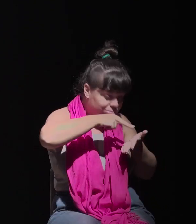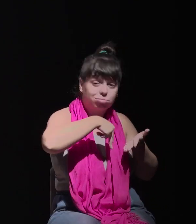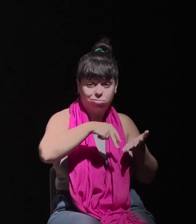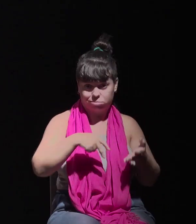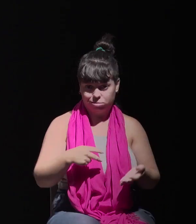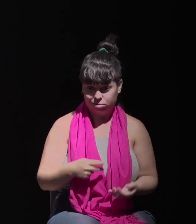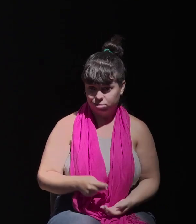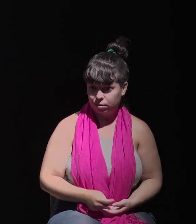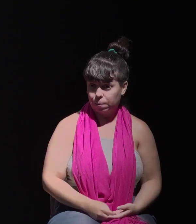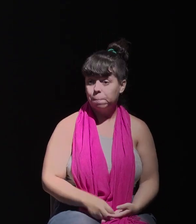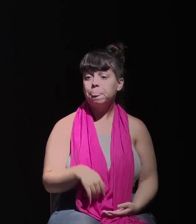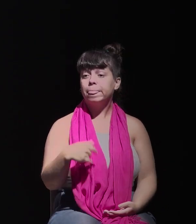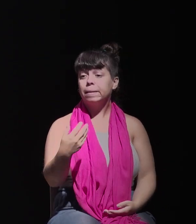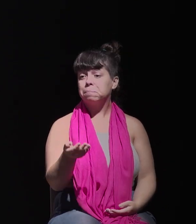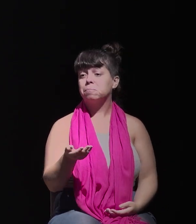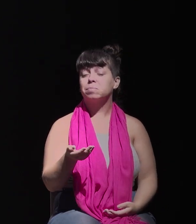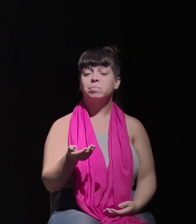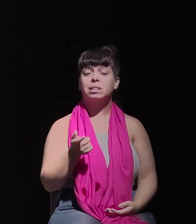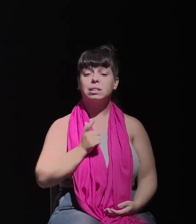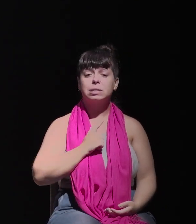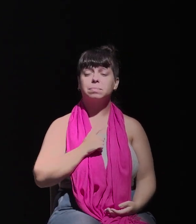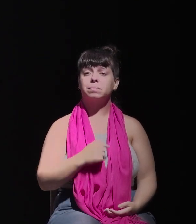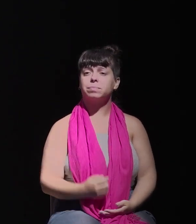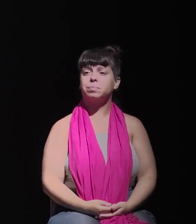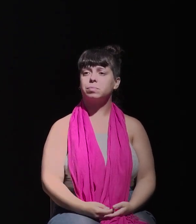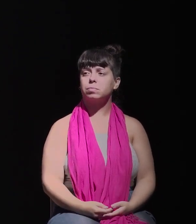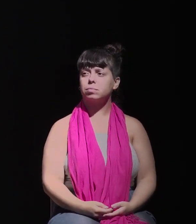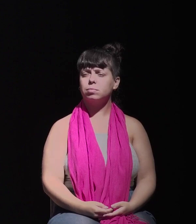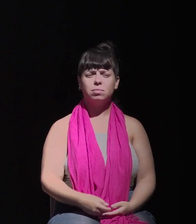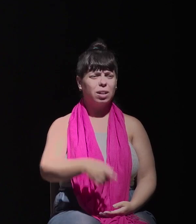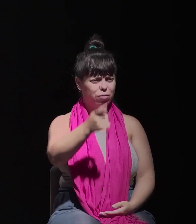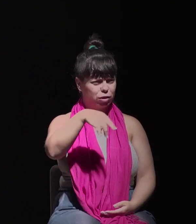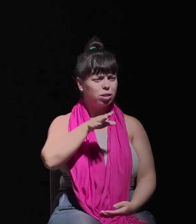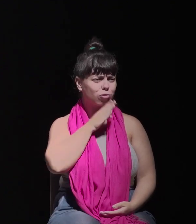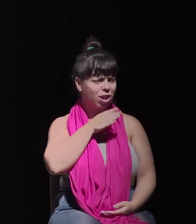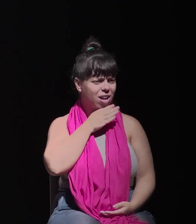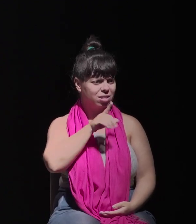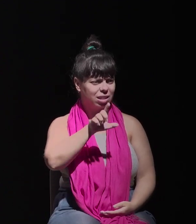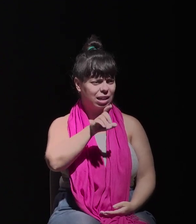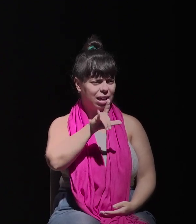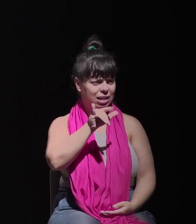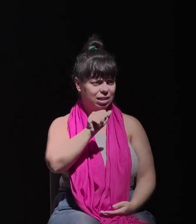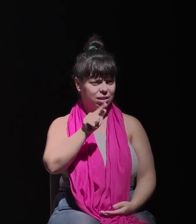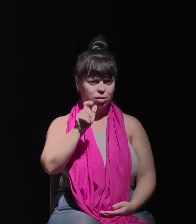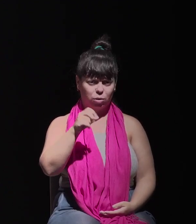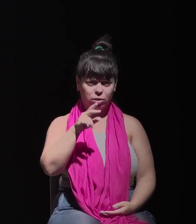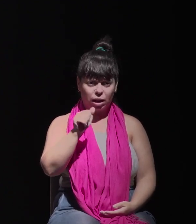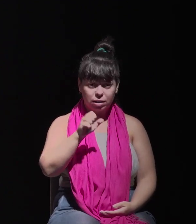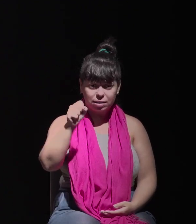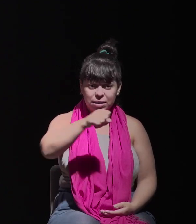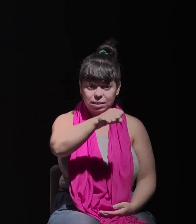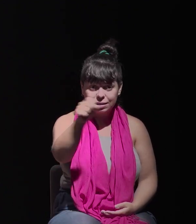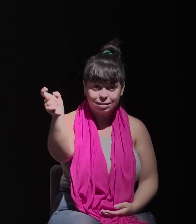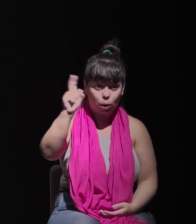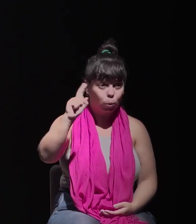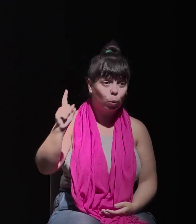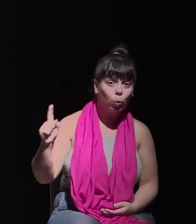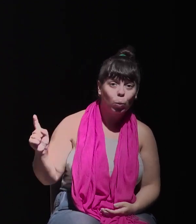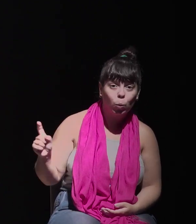Então, junto com esse processo de construção... Todo mundo aqui conhece a Lélia Gonzalez? Sim?